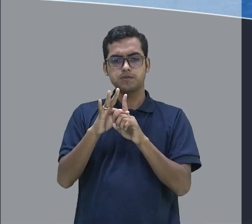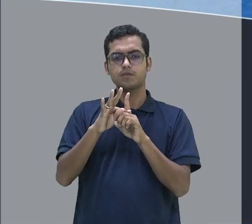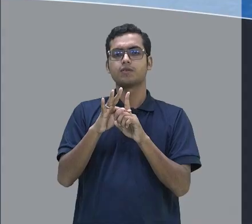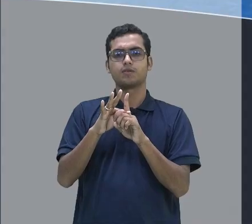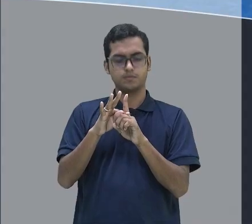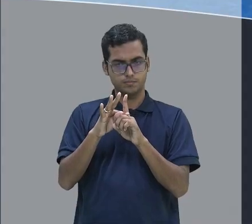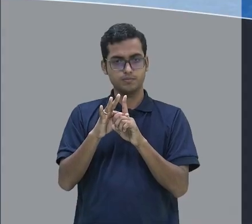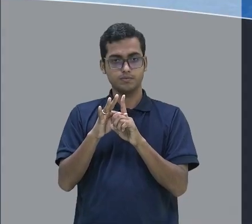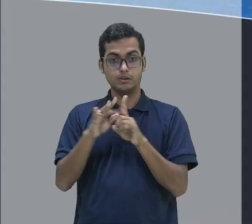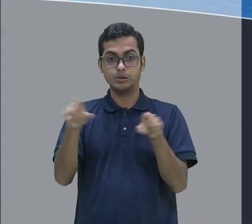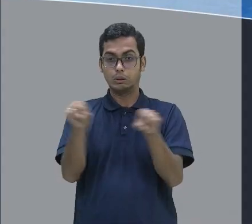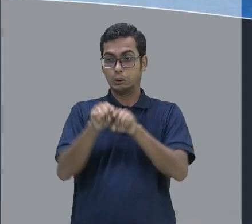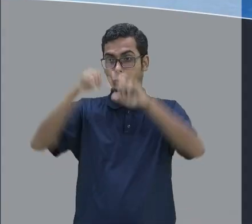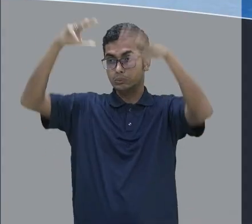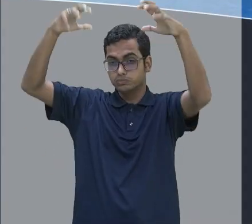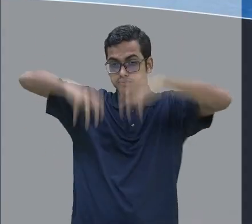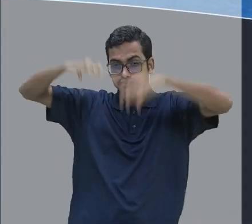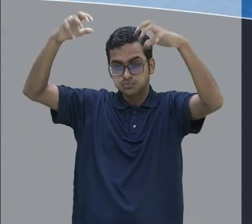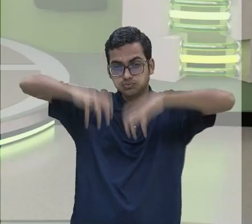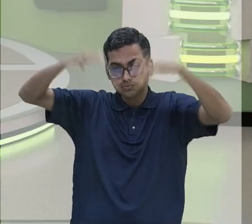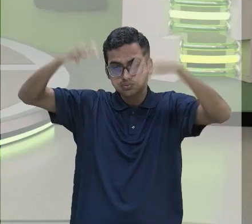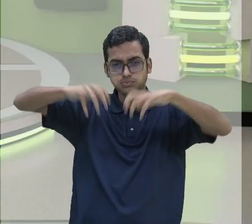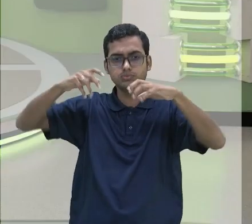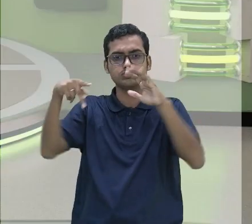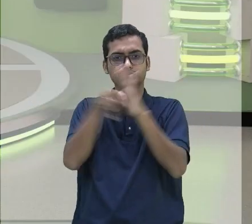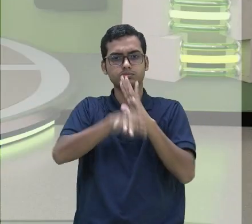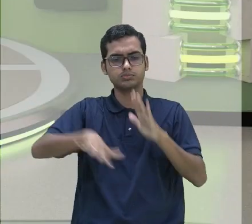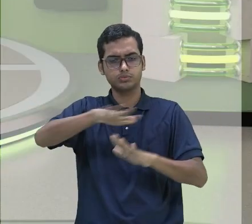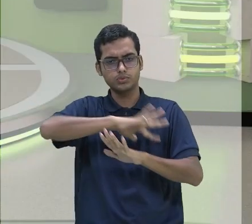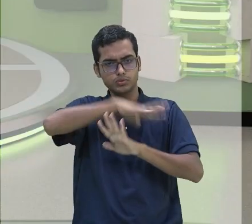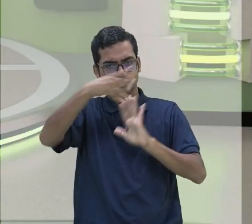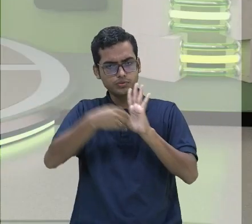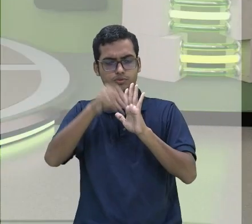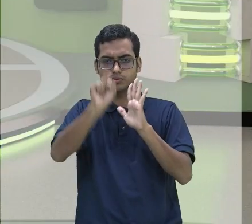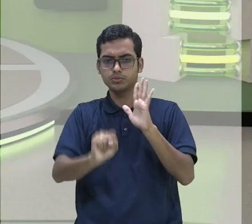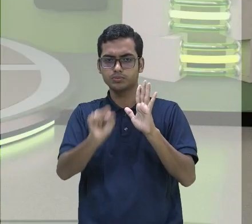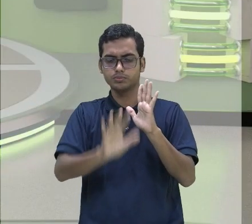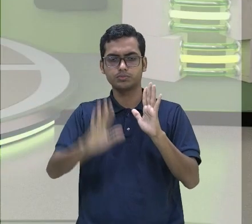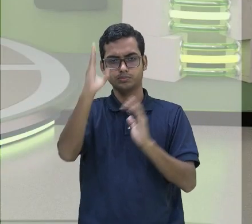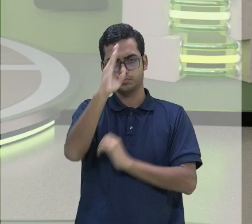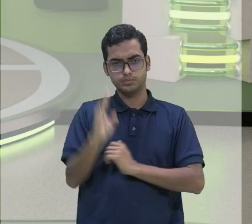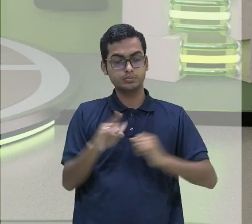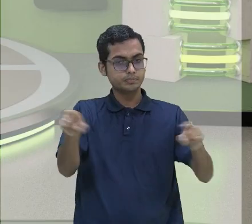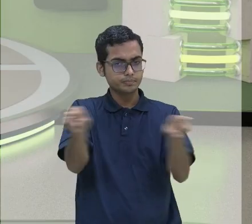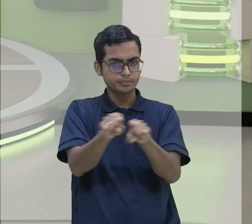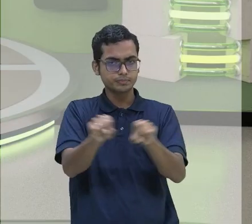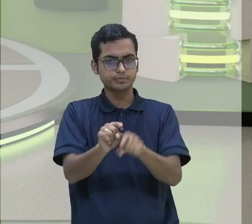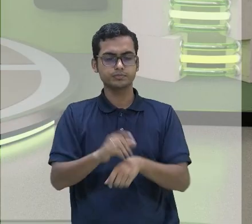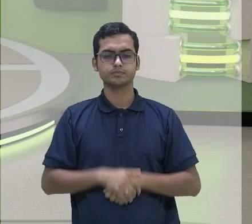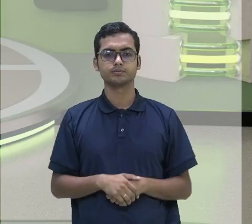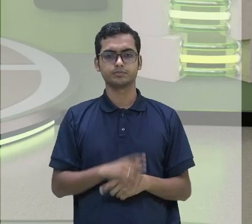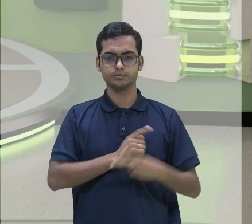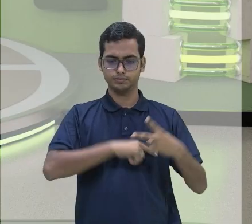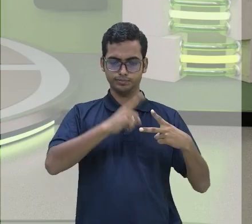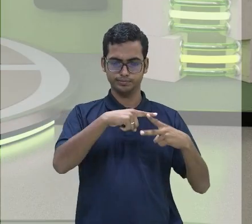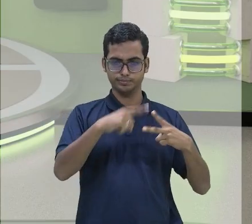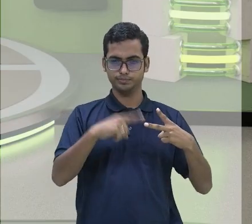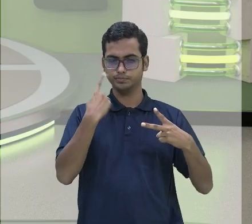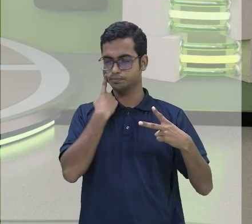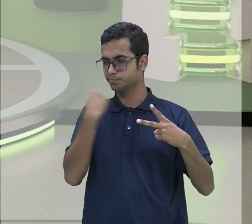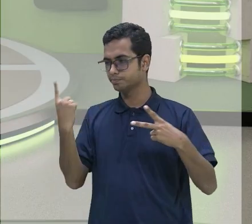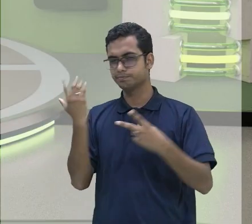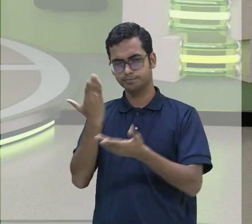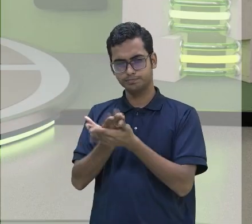penetração de chuvas na Amazônia. Como nós vimos aí, O El Ninho e a Laninha